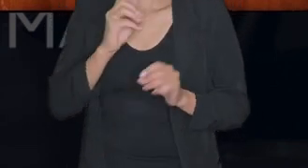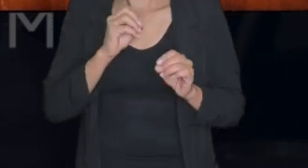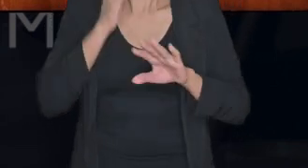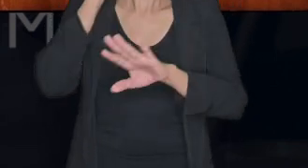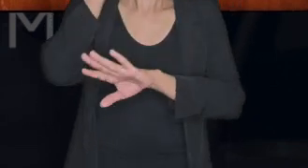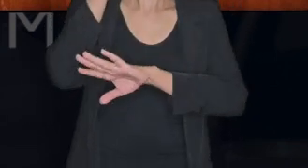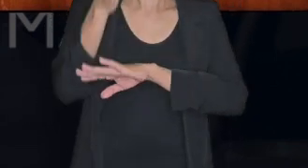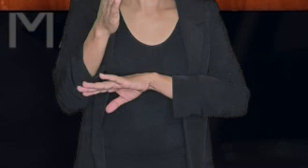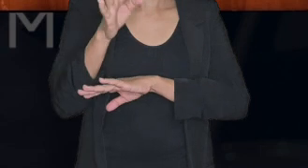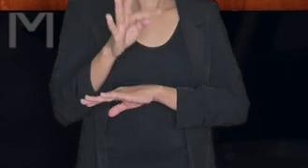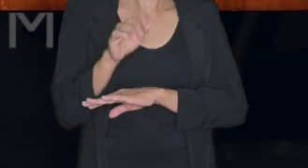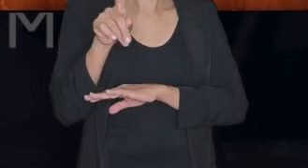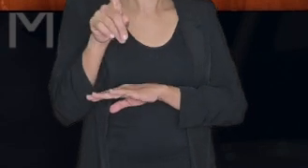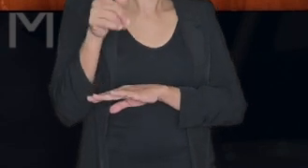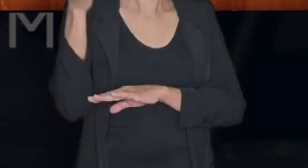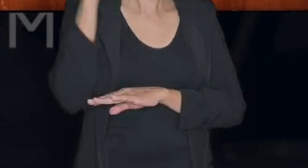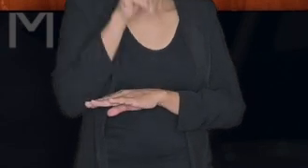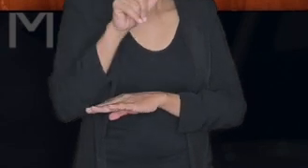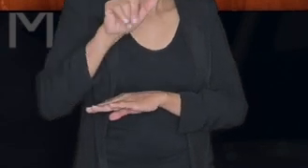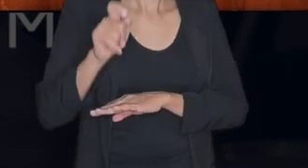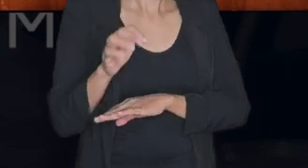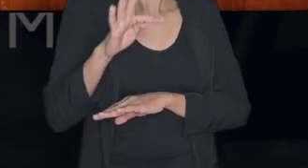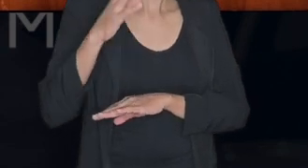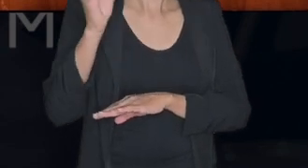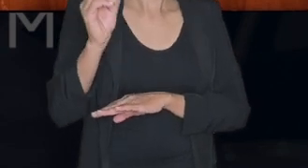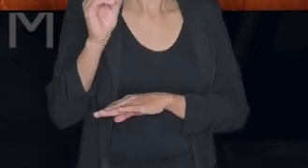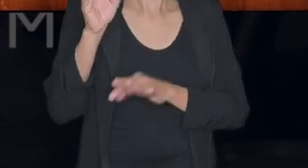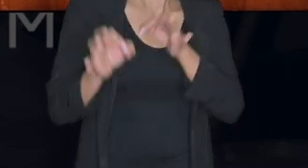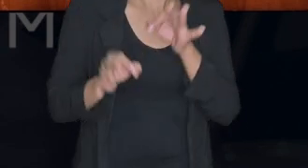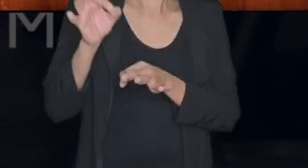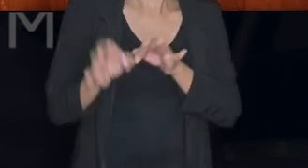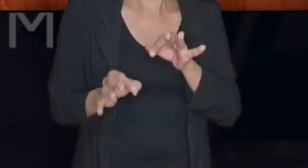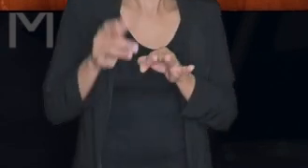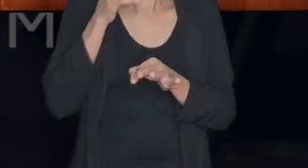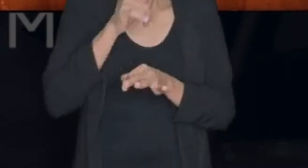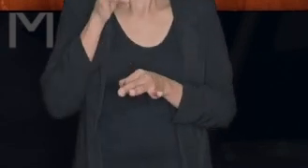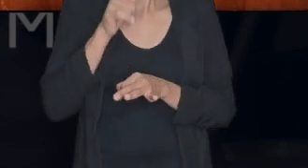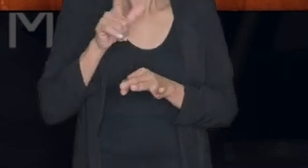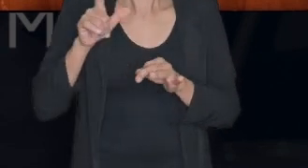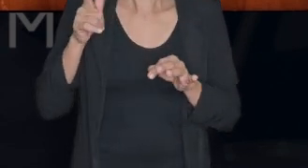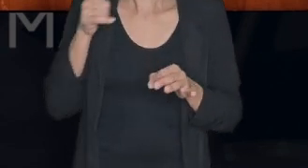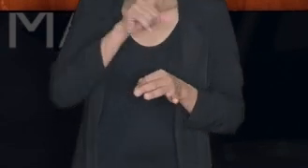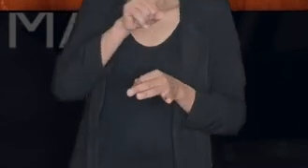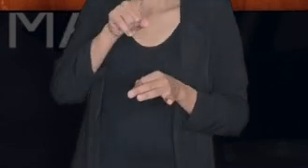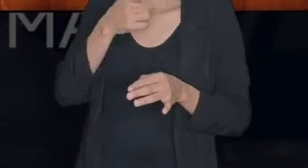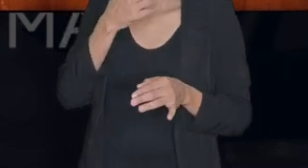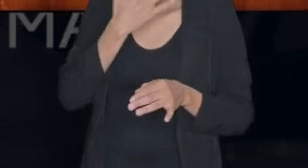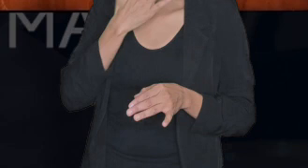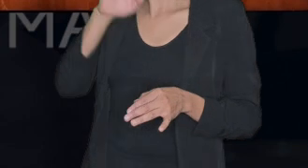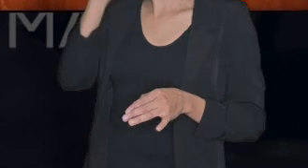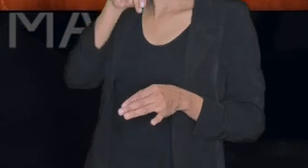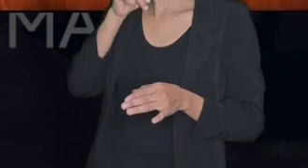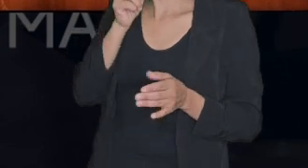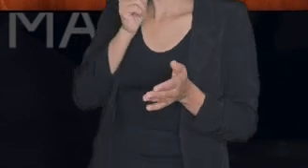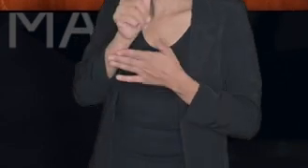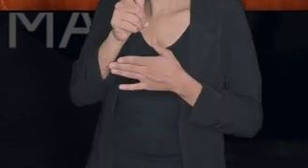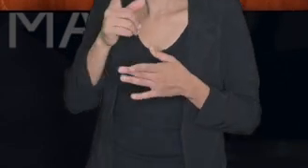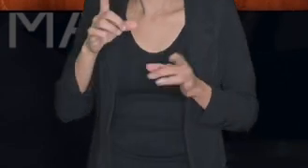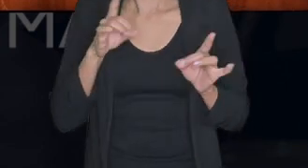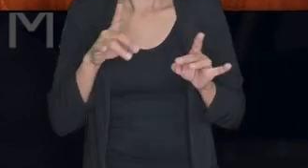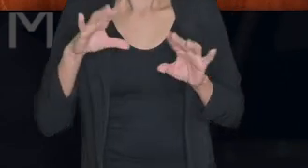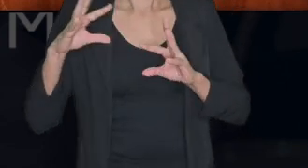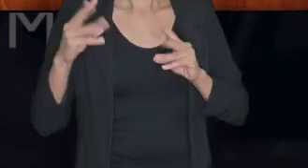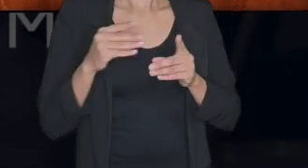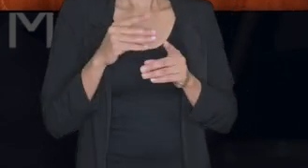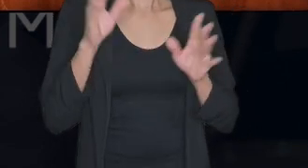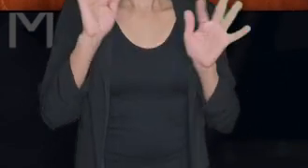procedimento extrajudicial, a adjudicação, executar aquela promessa de compra e venda. Todo mundo feliz. Precisa de um juiz para isso?